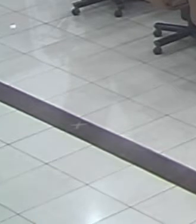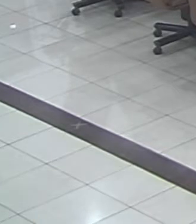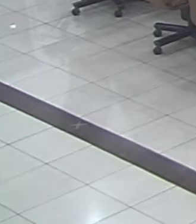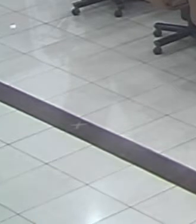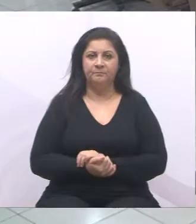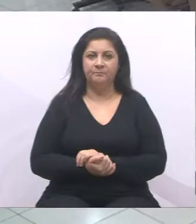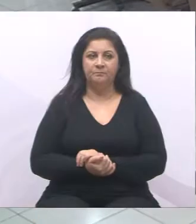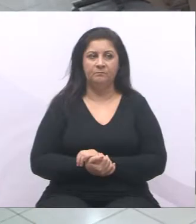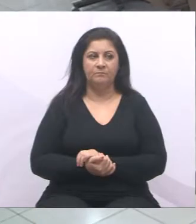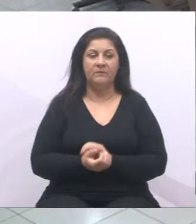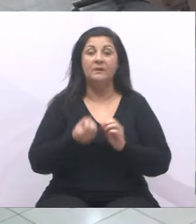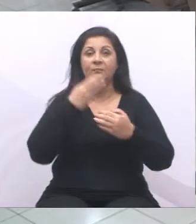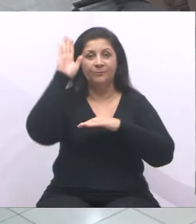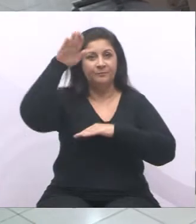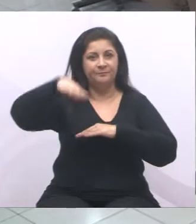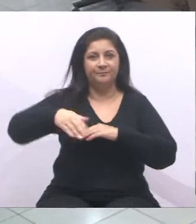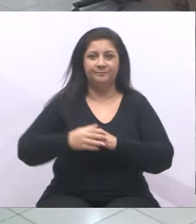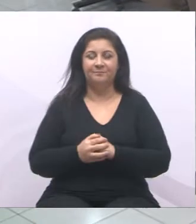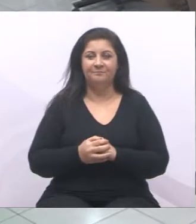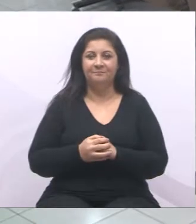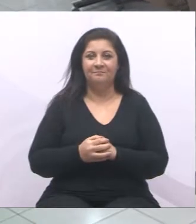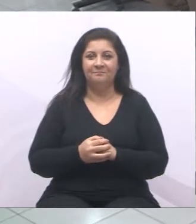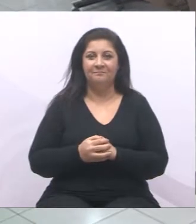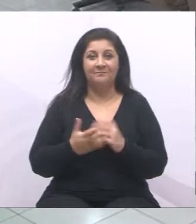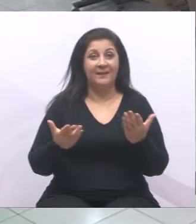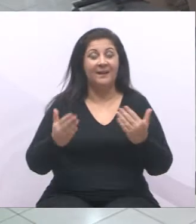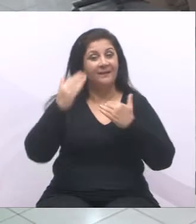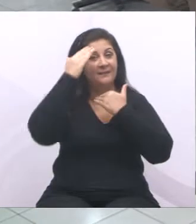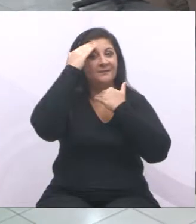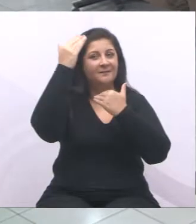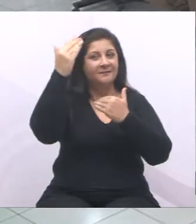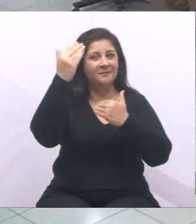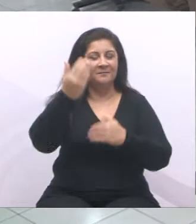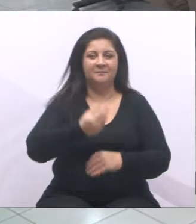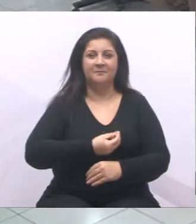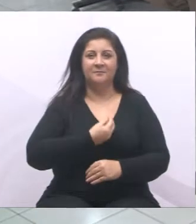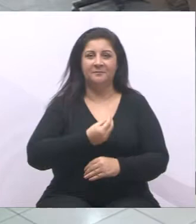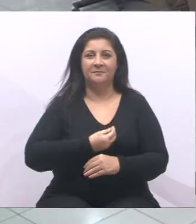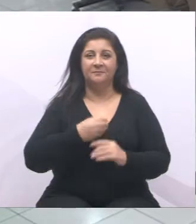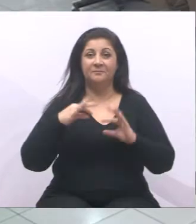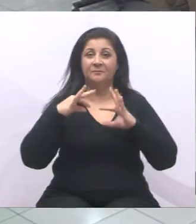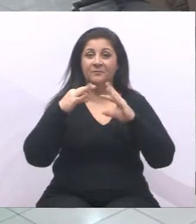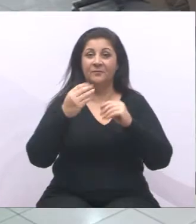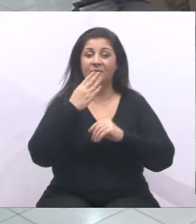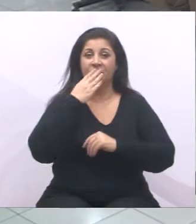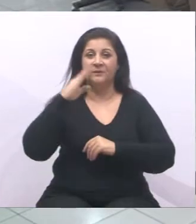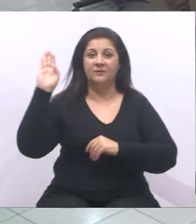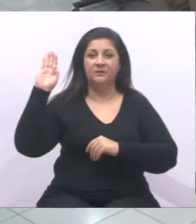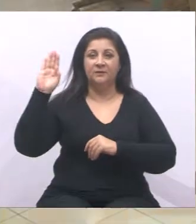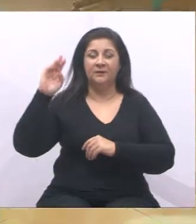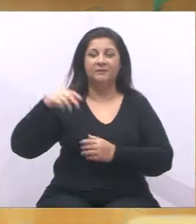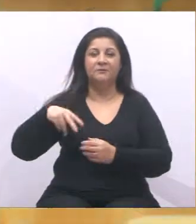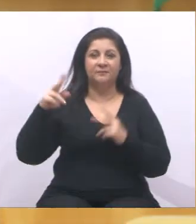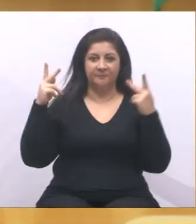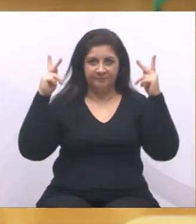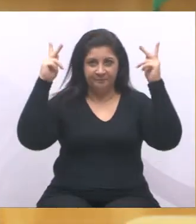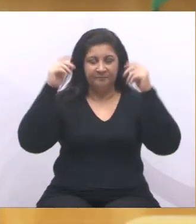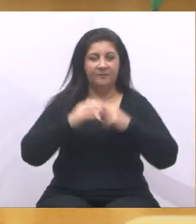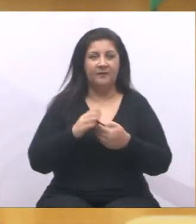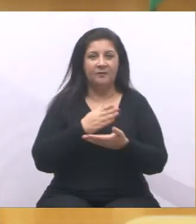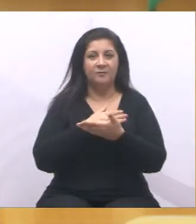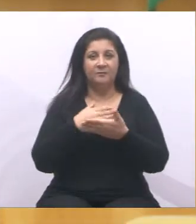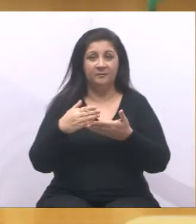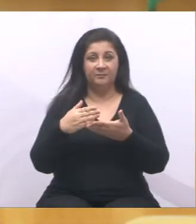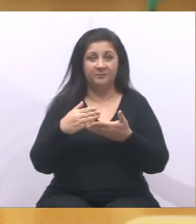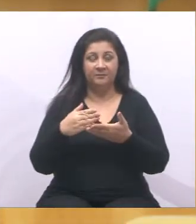Senhores, boa tarde. Primeiramente, agradecemos a presença dos eleitos e, neste instante, daremos início à sessão solene